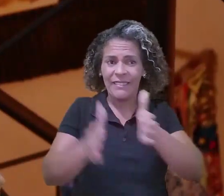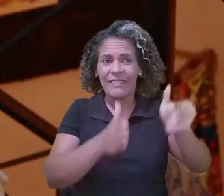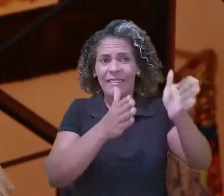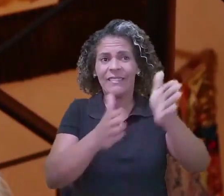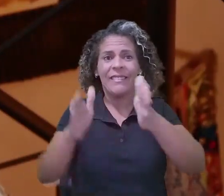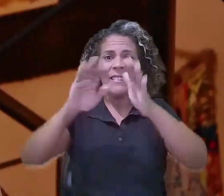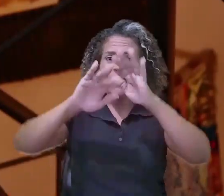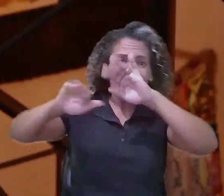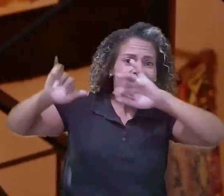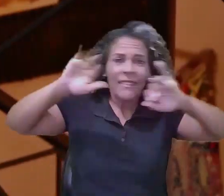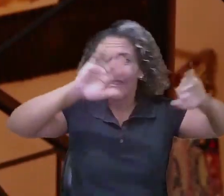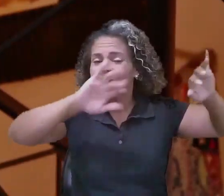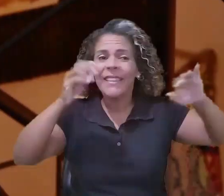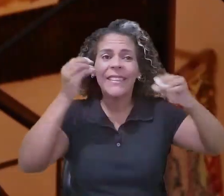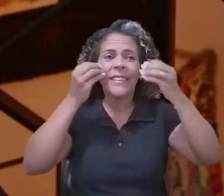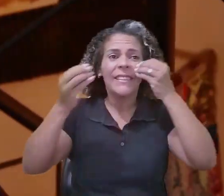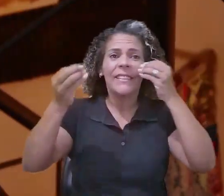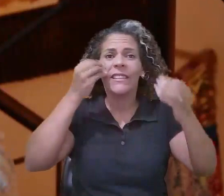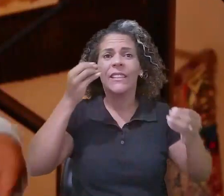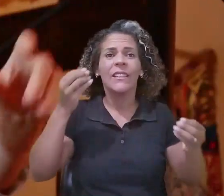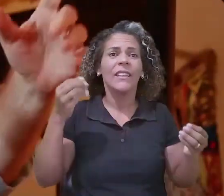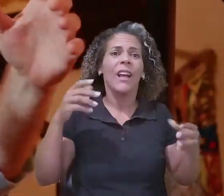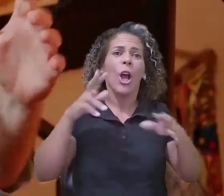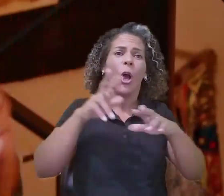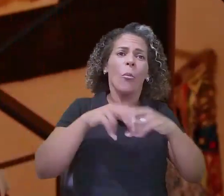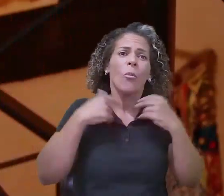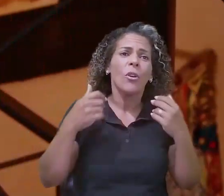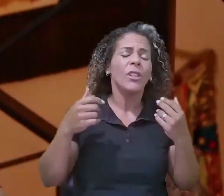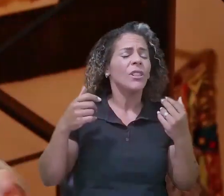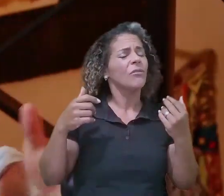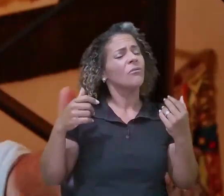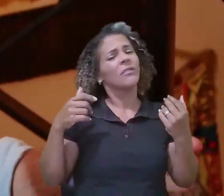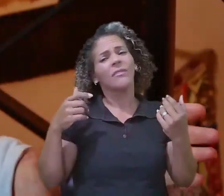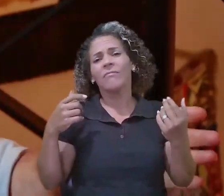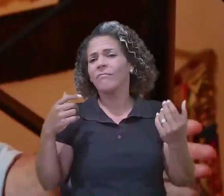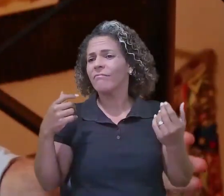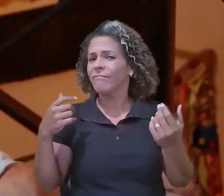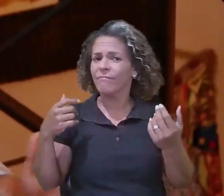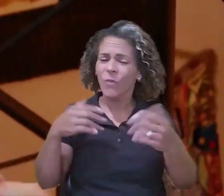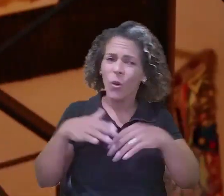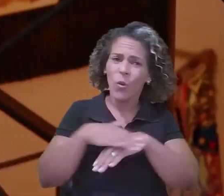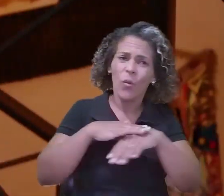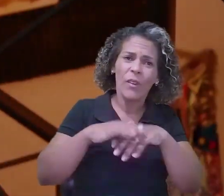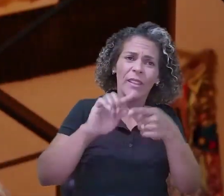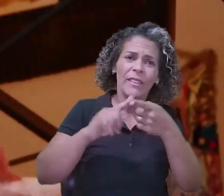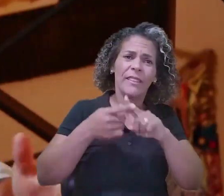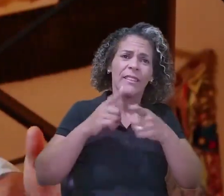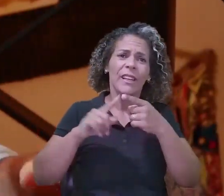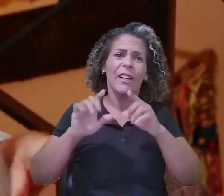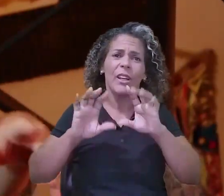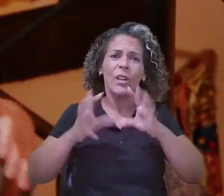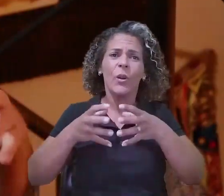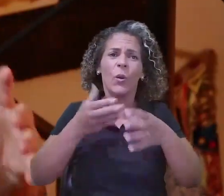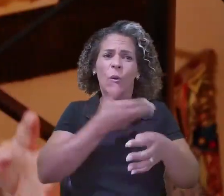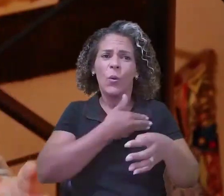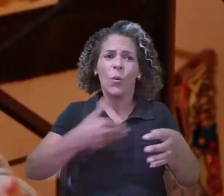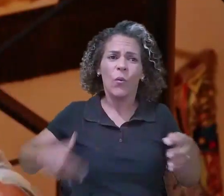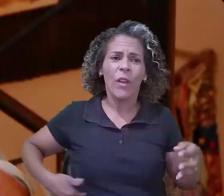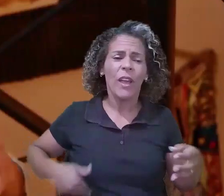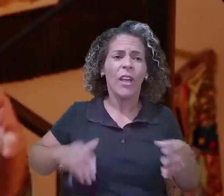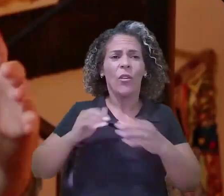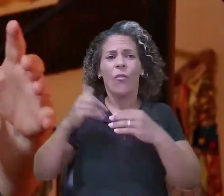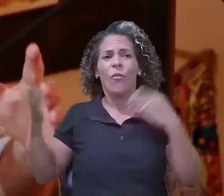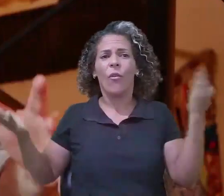pandemia. Então, nós montamos a sala de situação, conversando com gente do governo, de fora do governo,